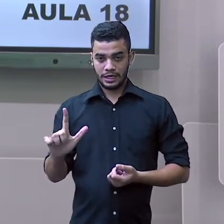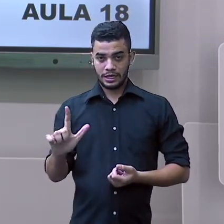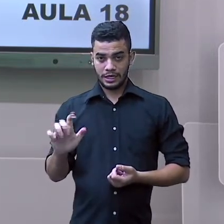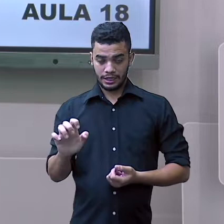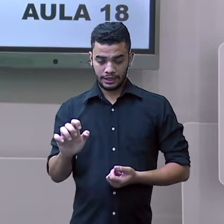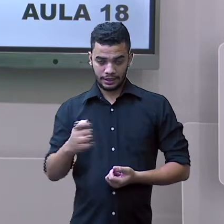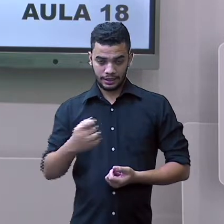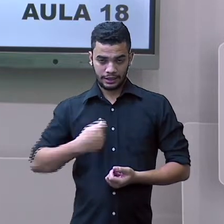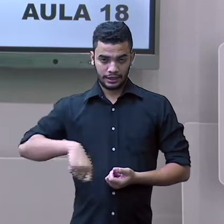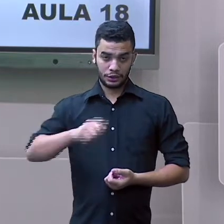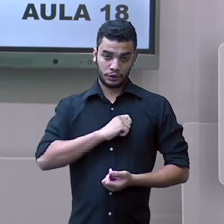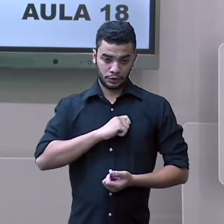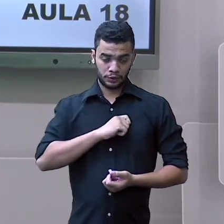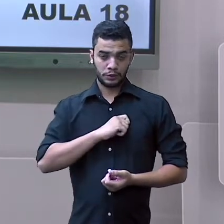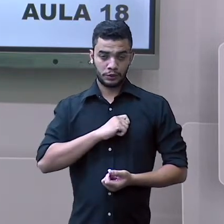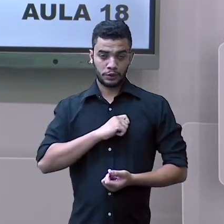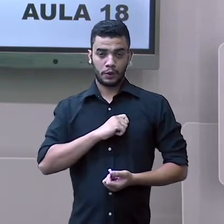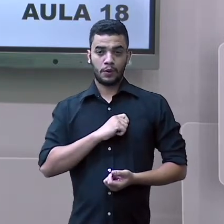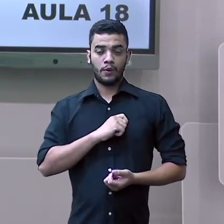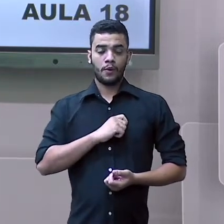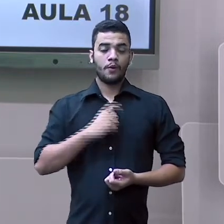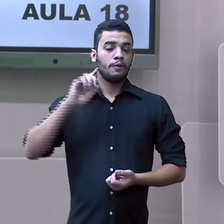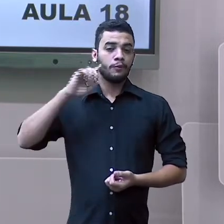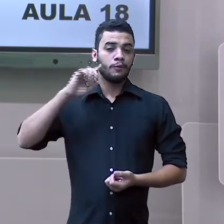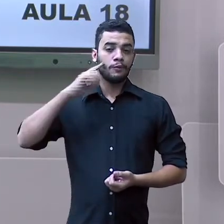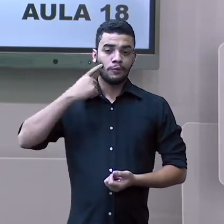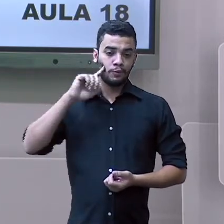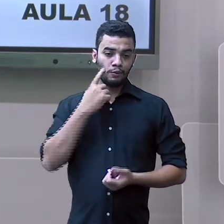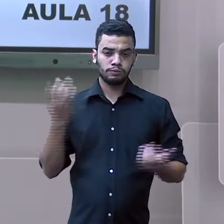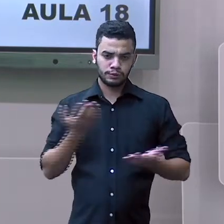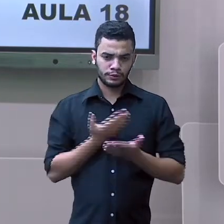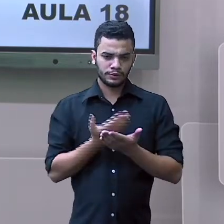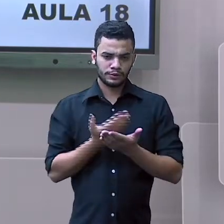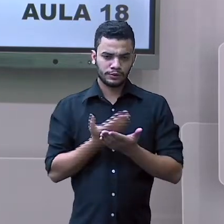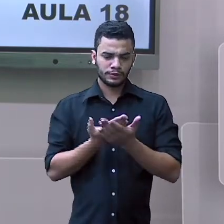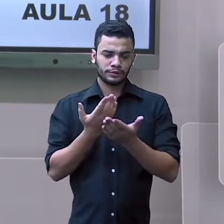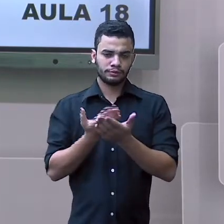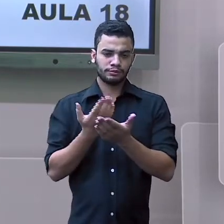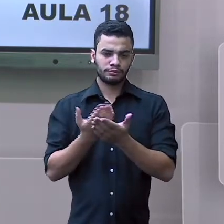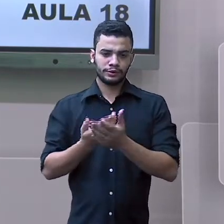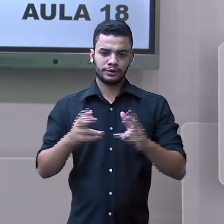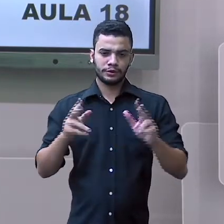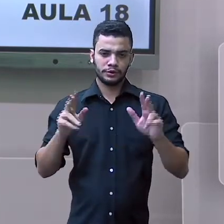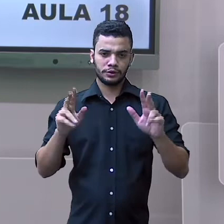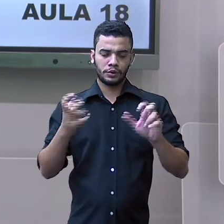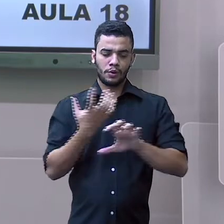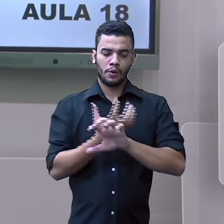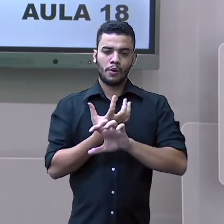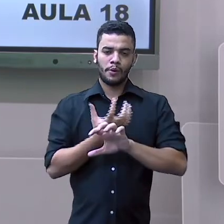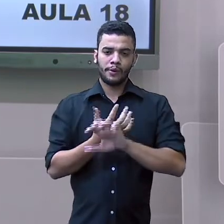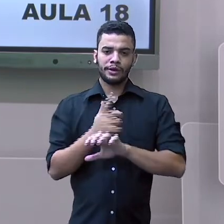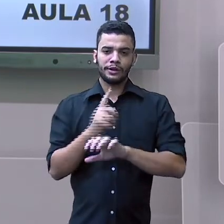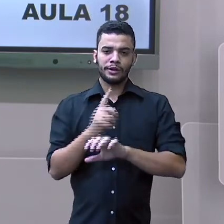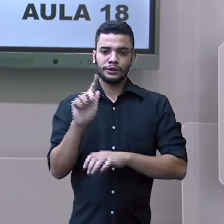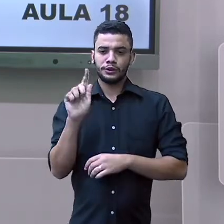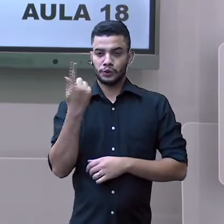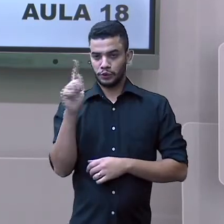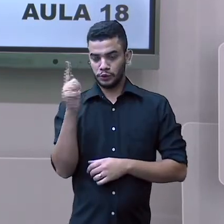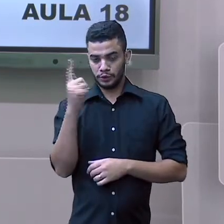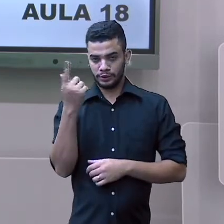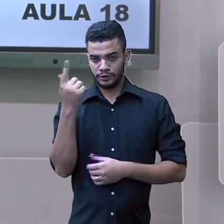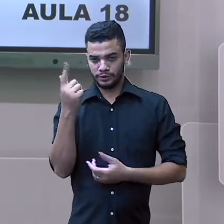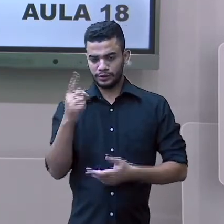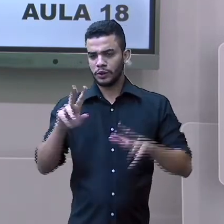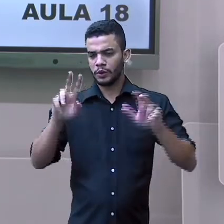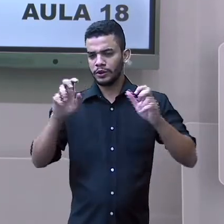de Geografia. Hoje nós vamos dar continuidade a um assunto que temos falado sobre o trabalho no